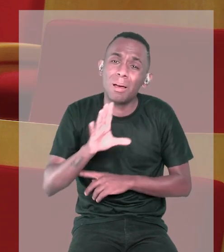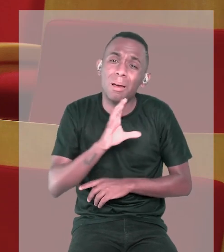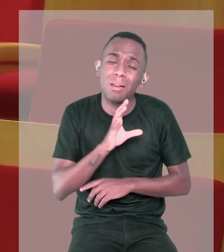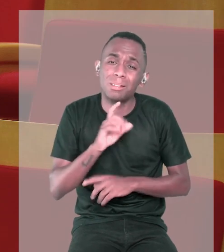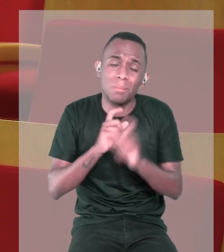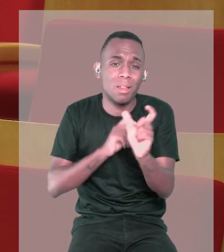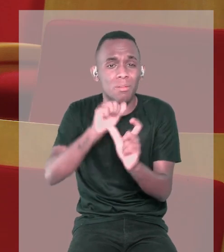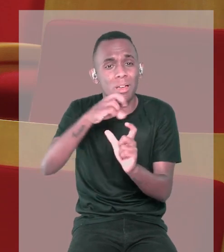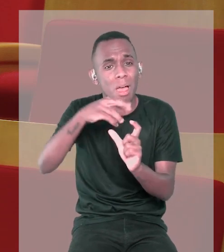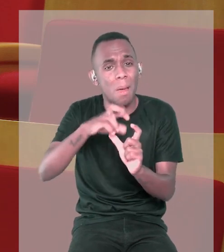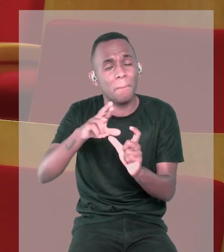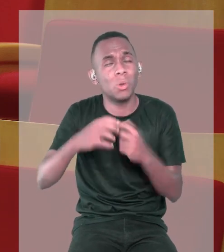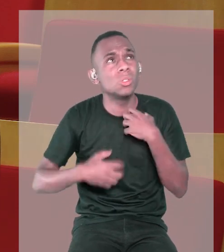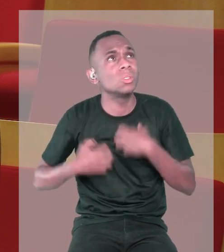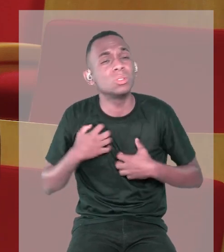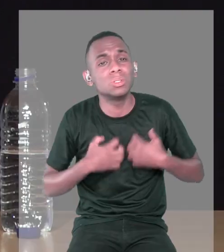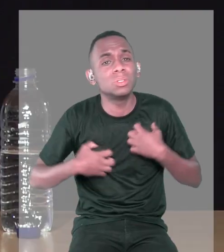espírito, seria isso?